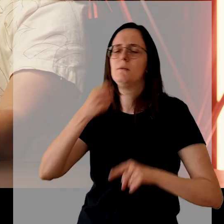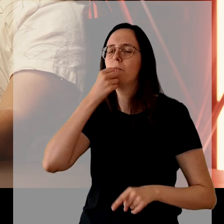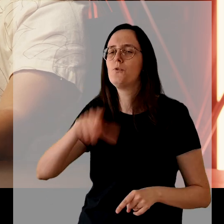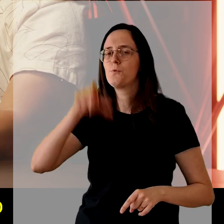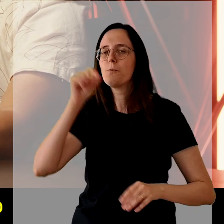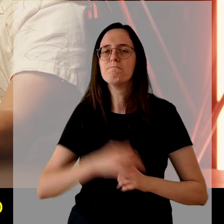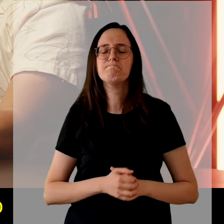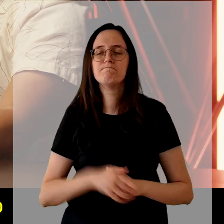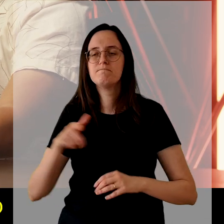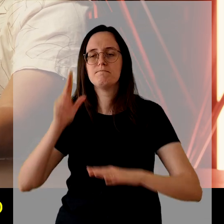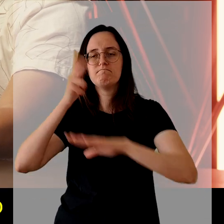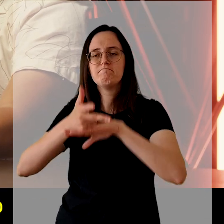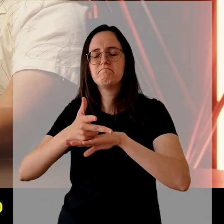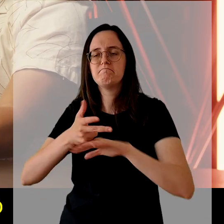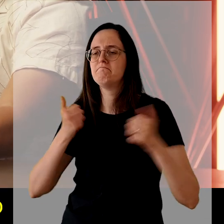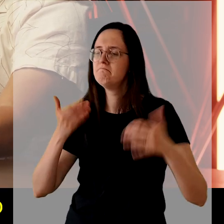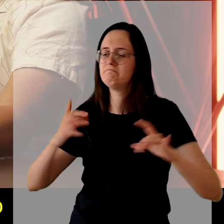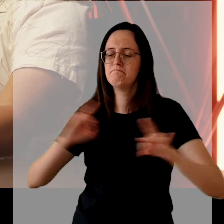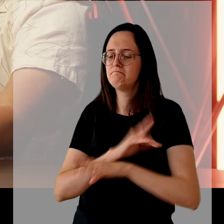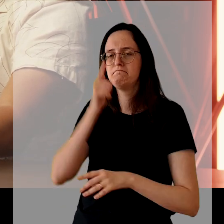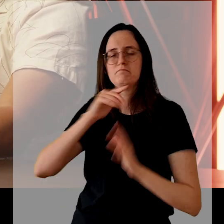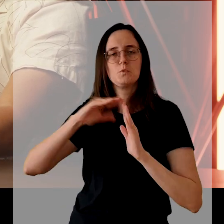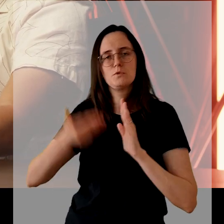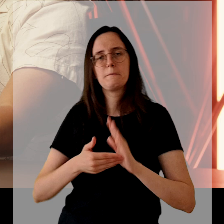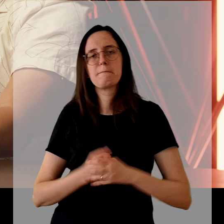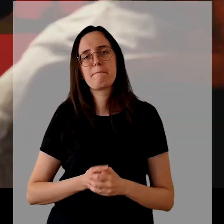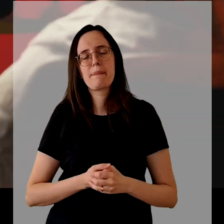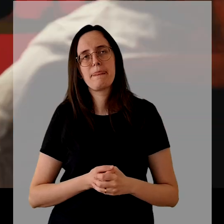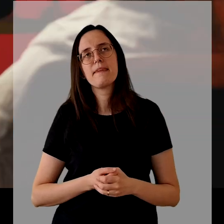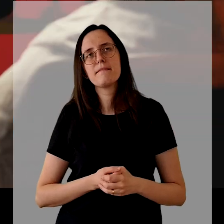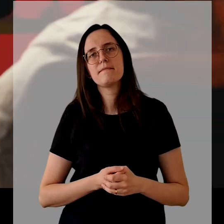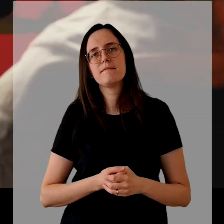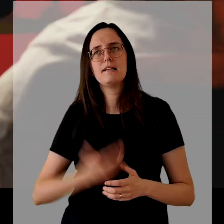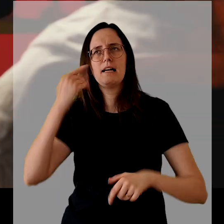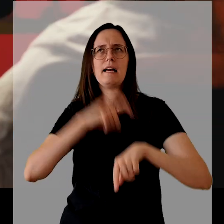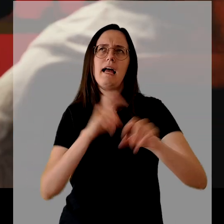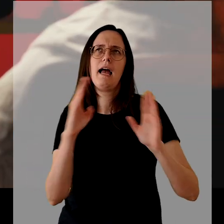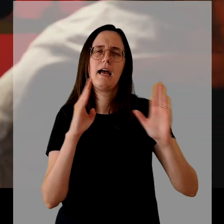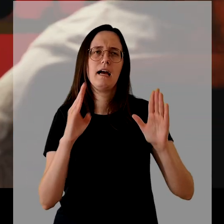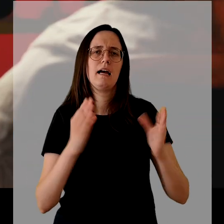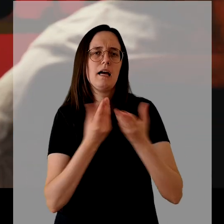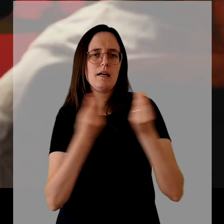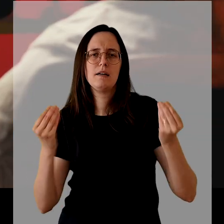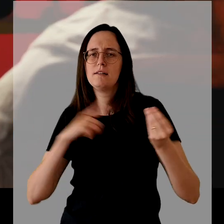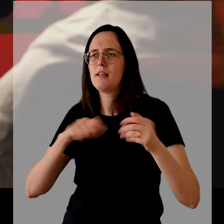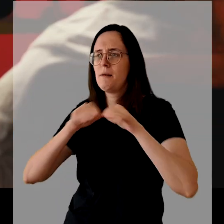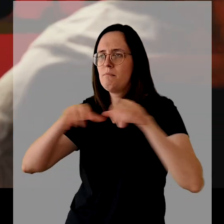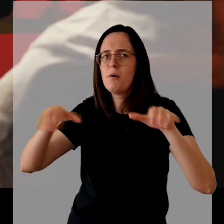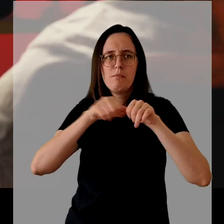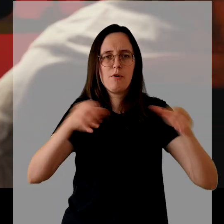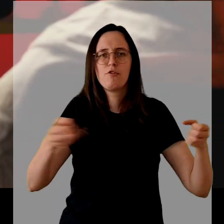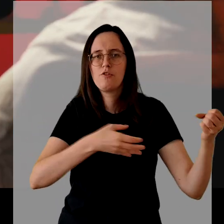e foi uma boa escolha, assim, uma câmera que super entregou o que precisava, assim, né? Na época ela fez vários borbulhos,